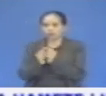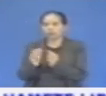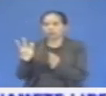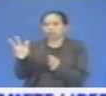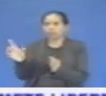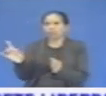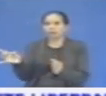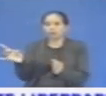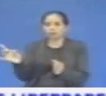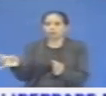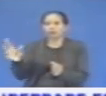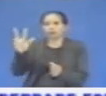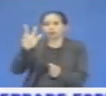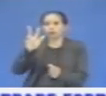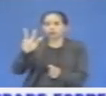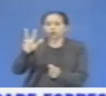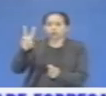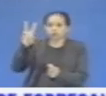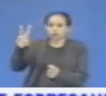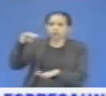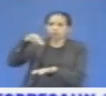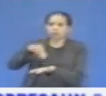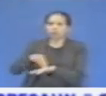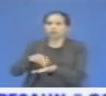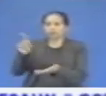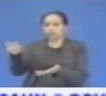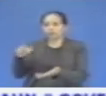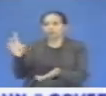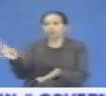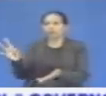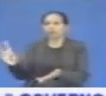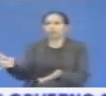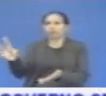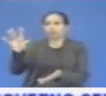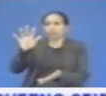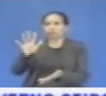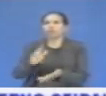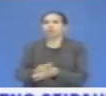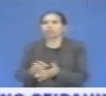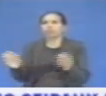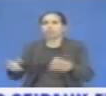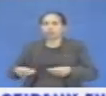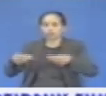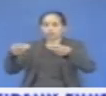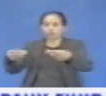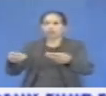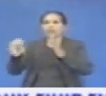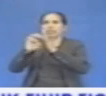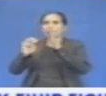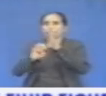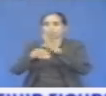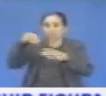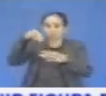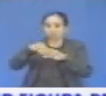rua ponto ato situ hito nulu resing hat vírgula hito nulu resing hito dólares americano la entrega para estado inclui